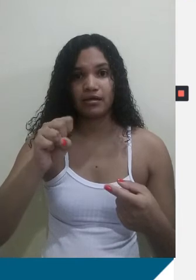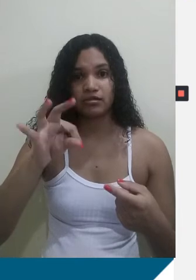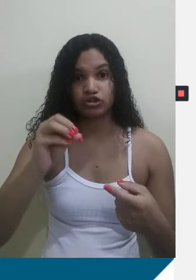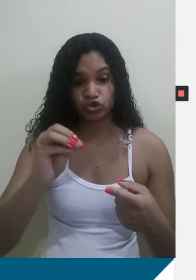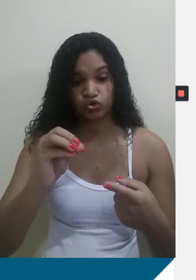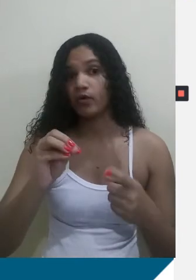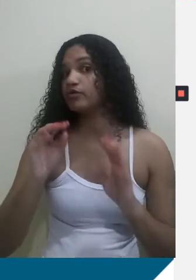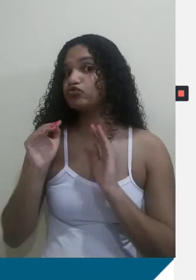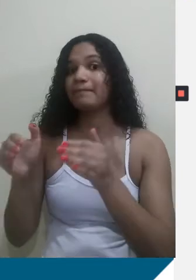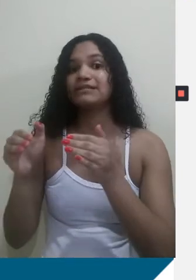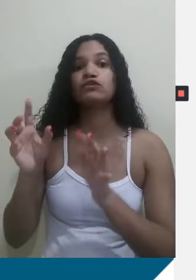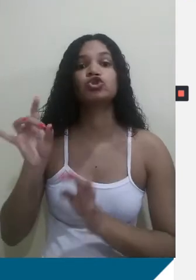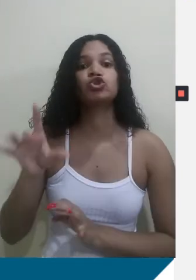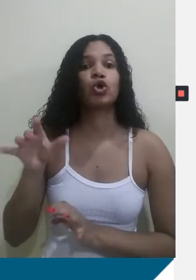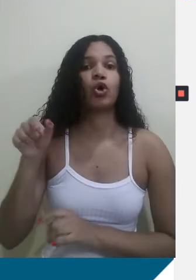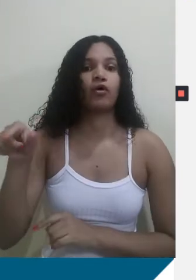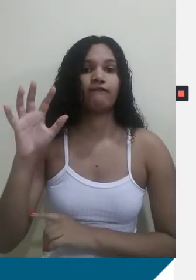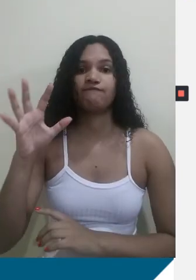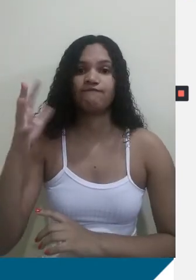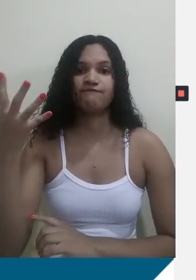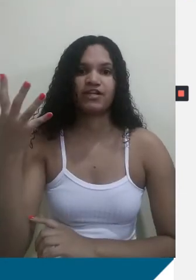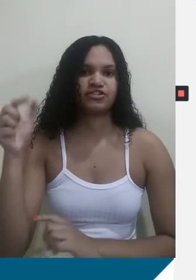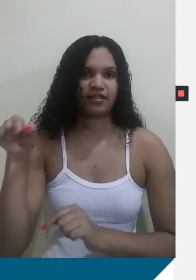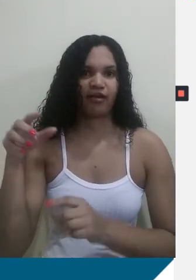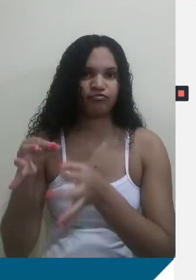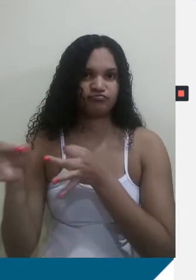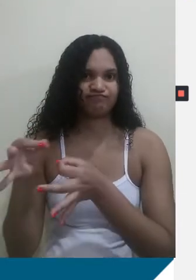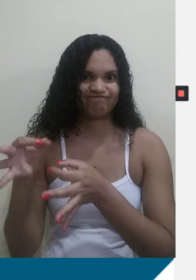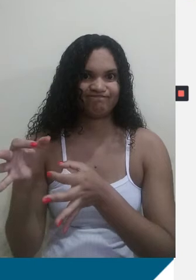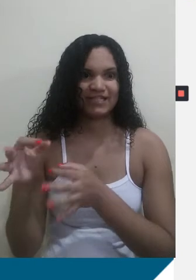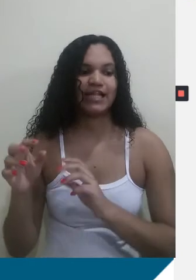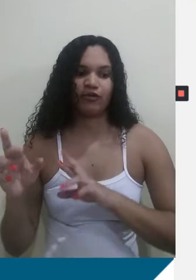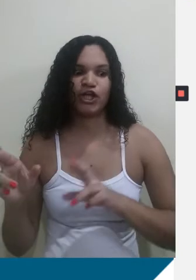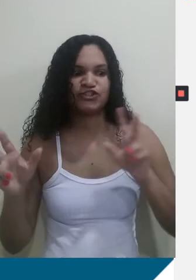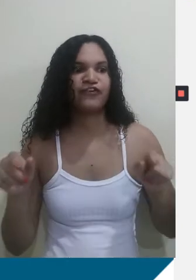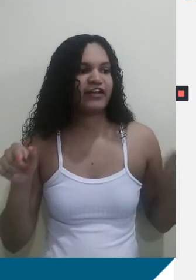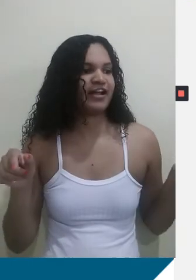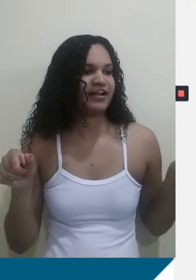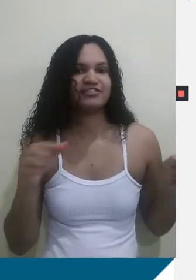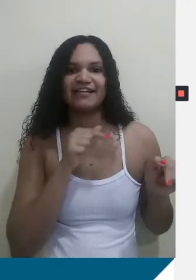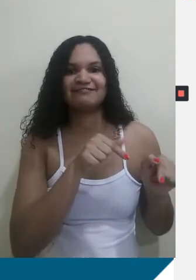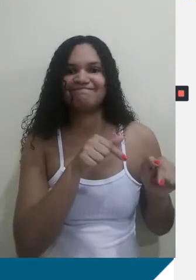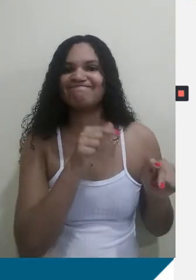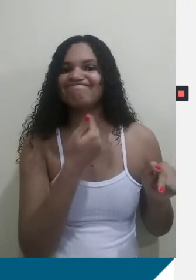membrana, ou melhor dizendo, estruturam uma célula vegetal e as diferenciam das células